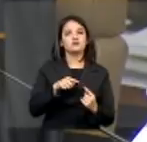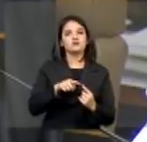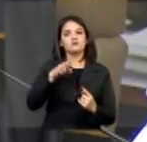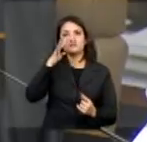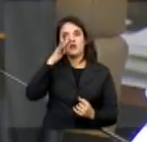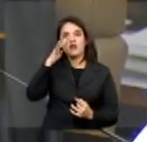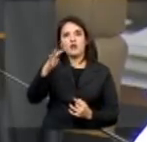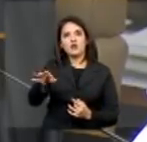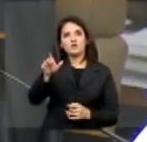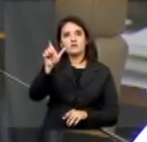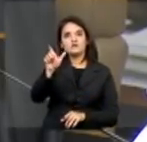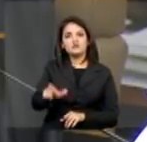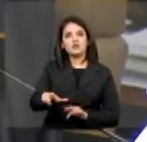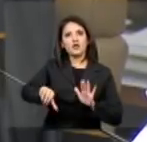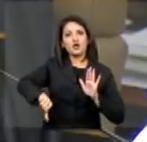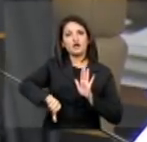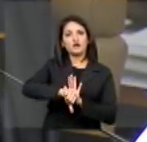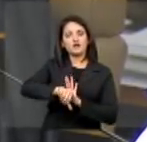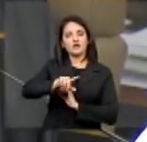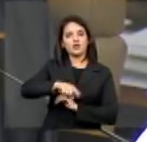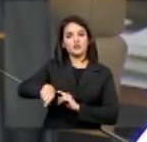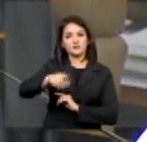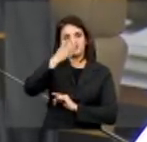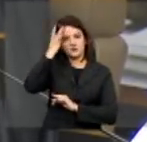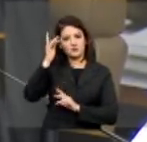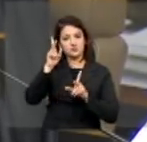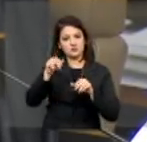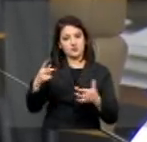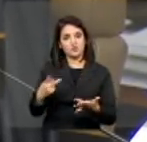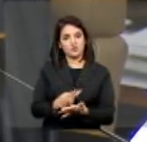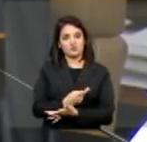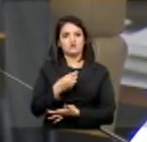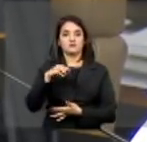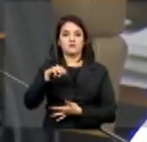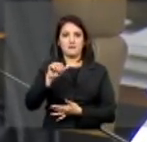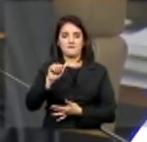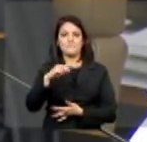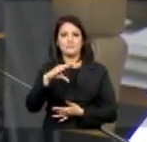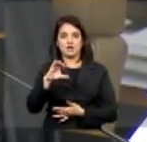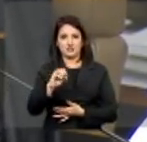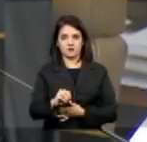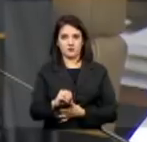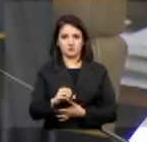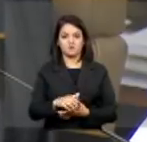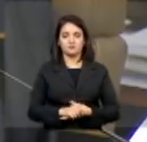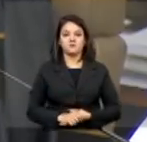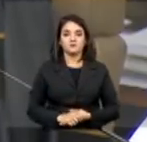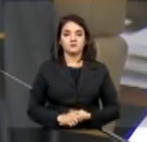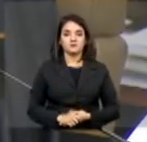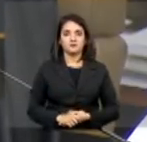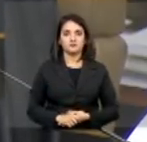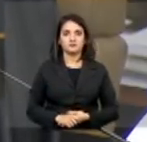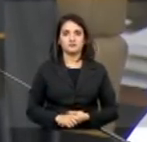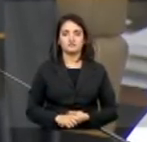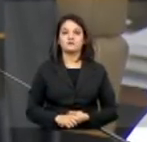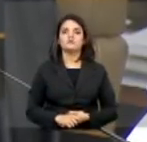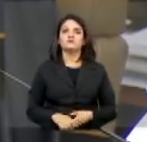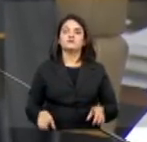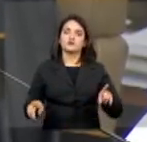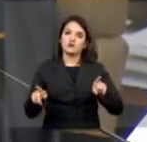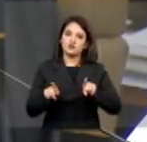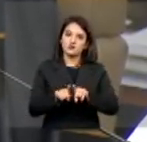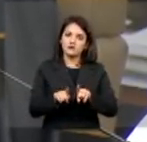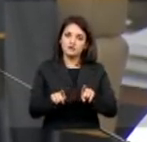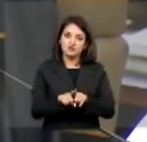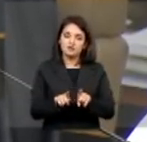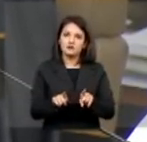como é o caso do paciente fechou as portas da citação frisa ainda a defesa na impetração